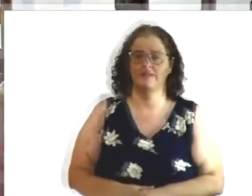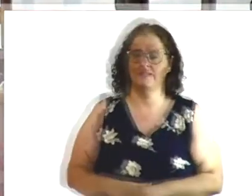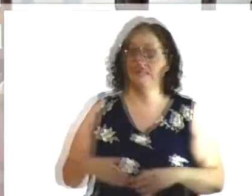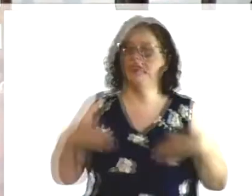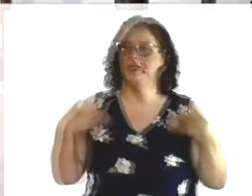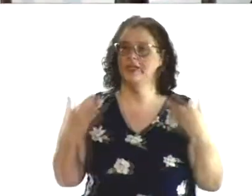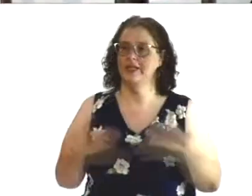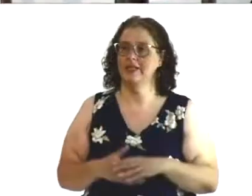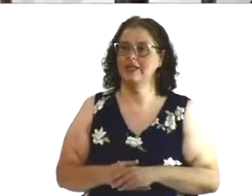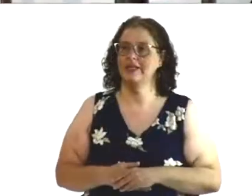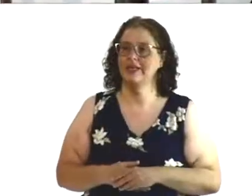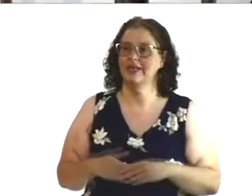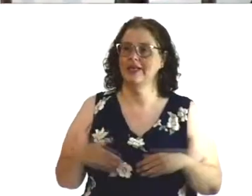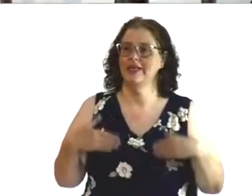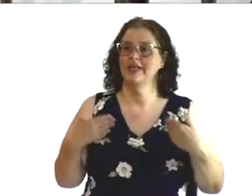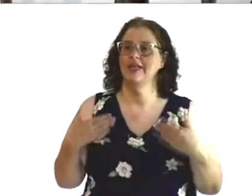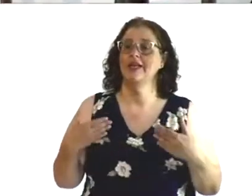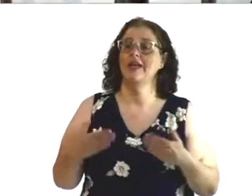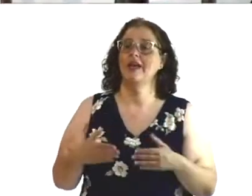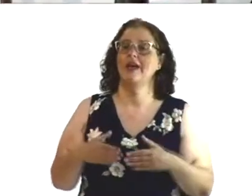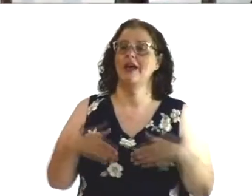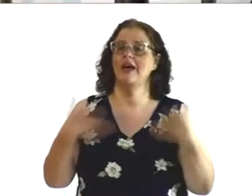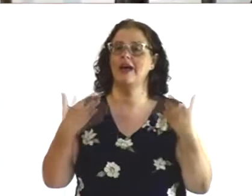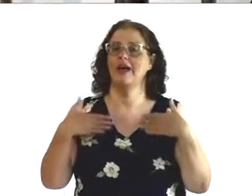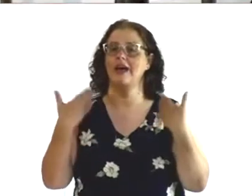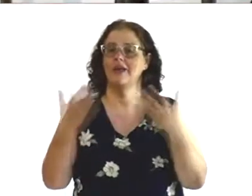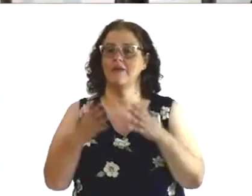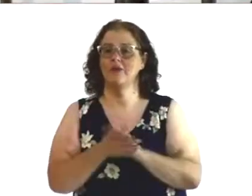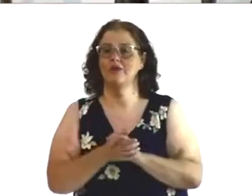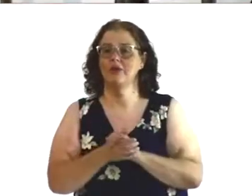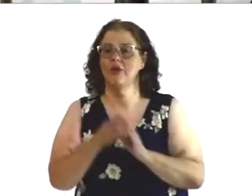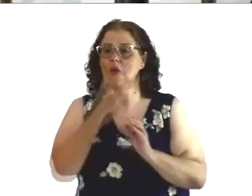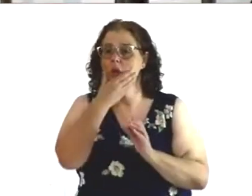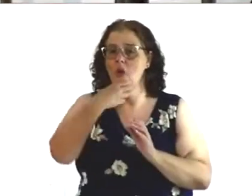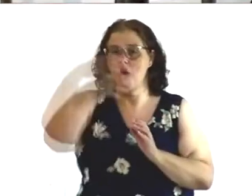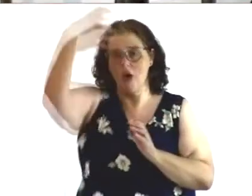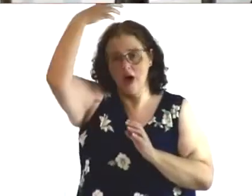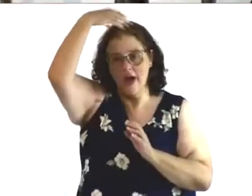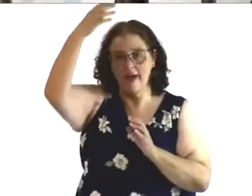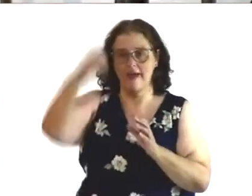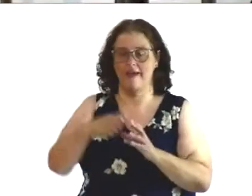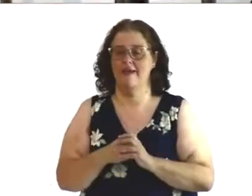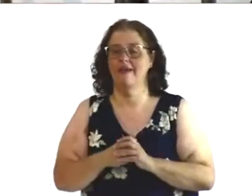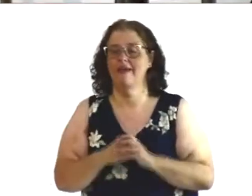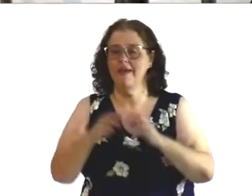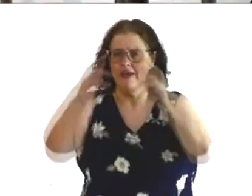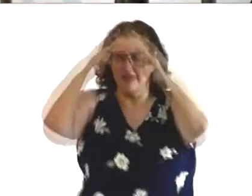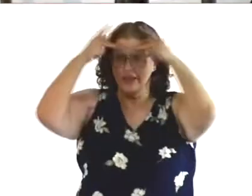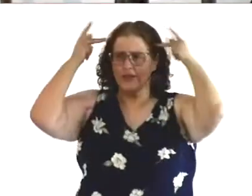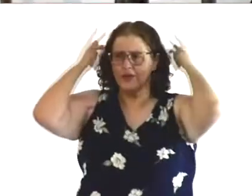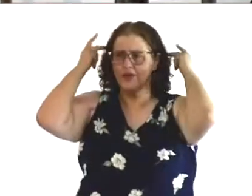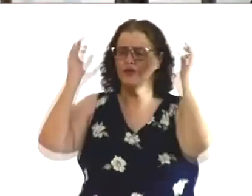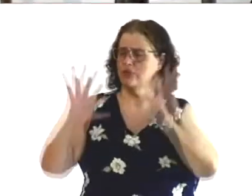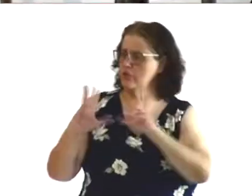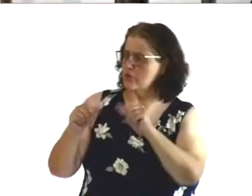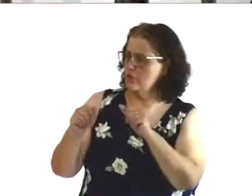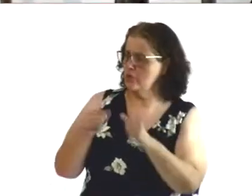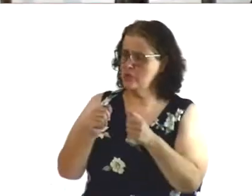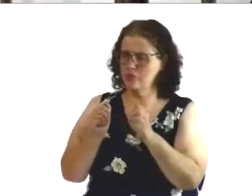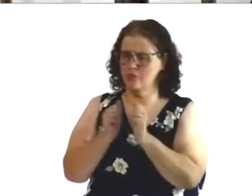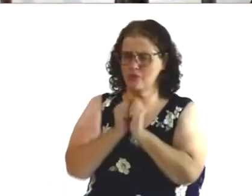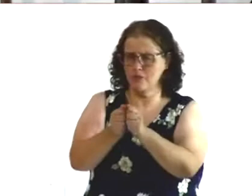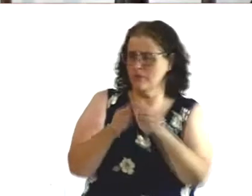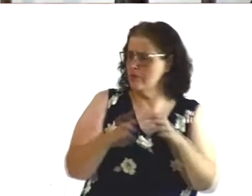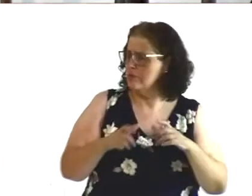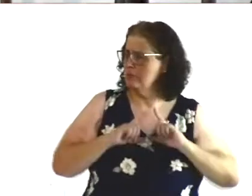rei Herodes e com ele toda Jerusalém. Então, convocando todos os principais sacerdotes e